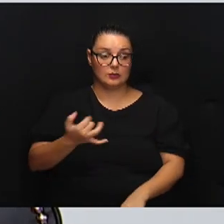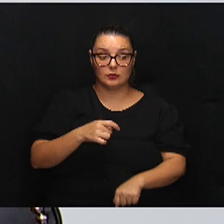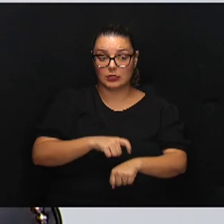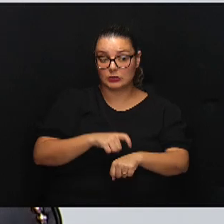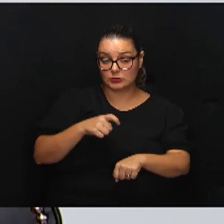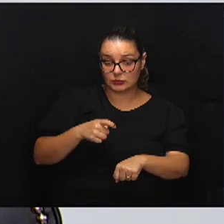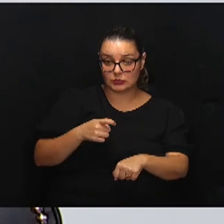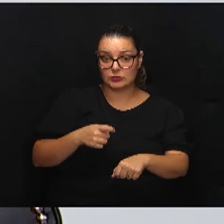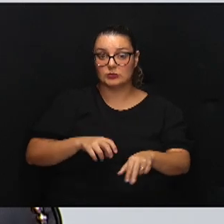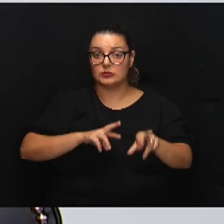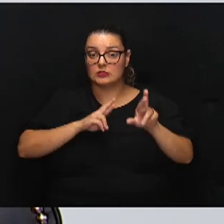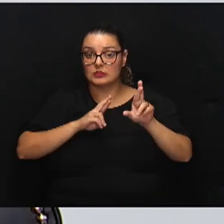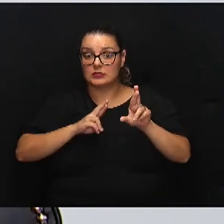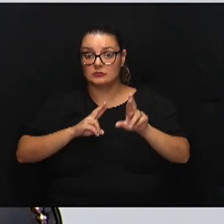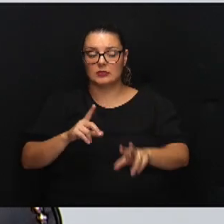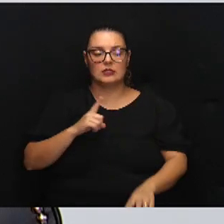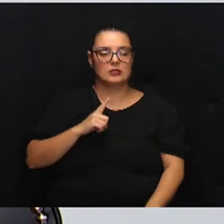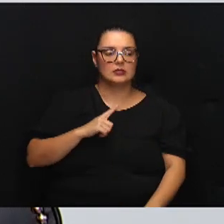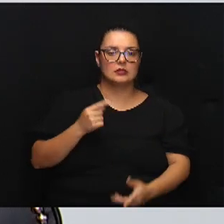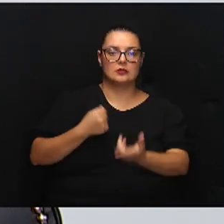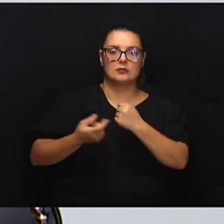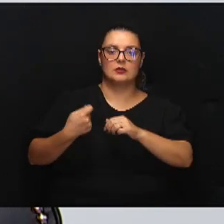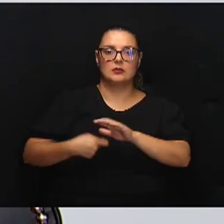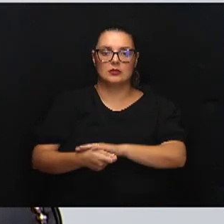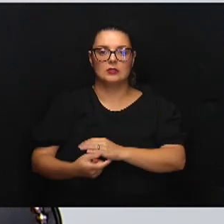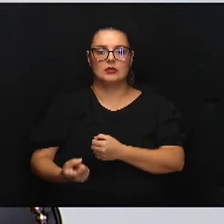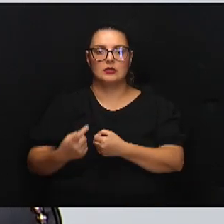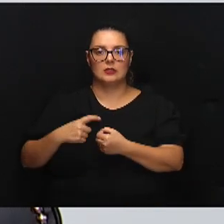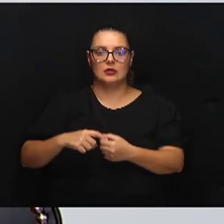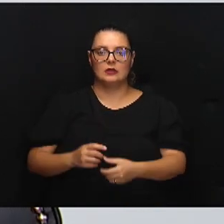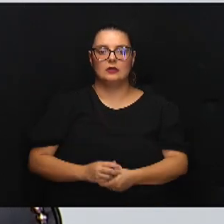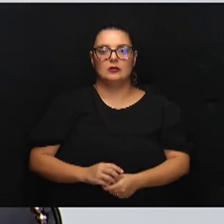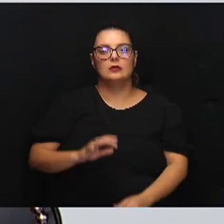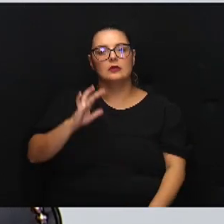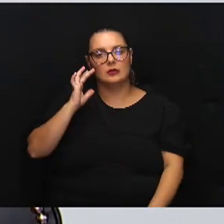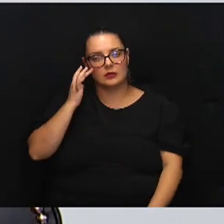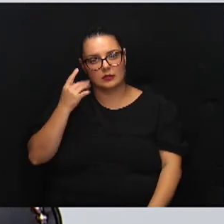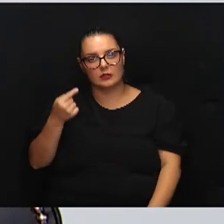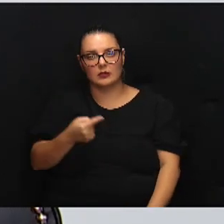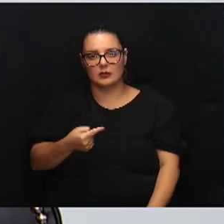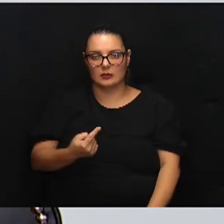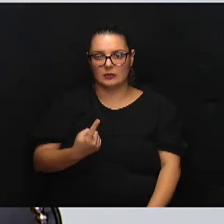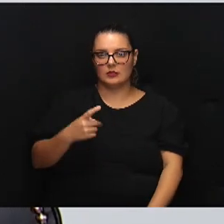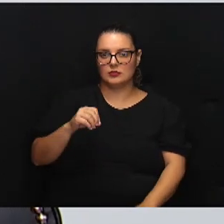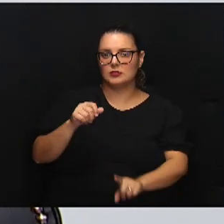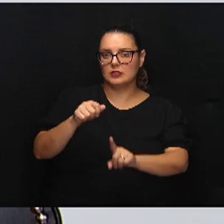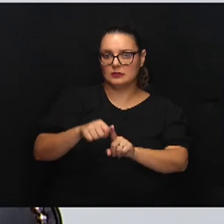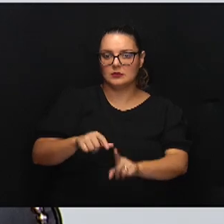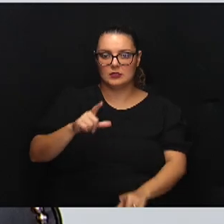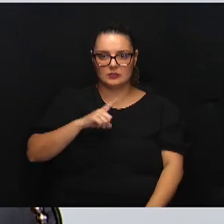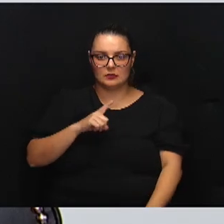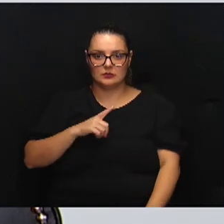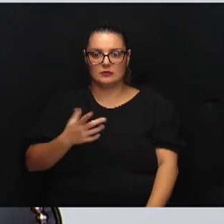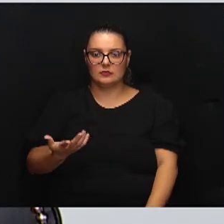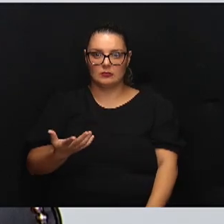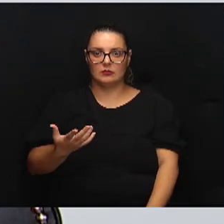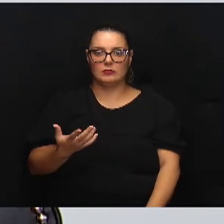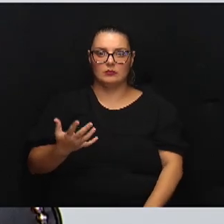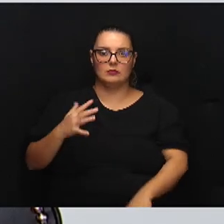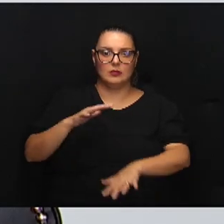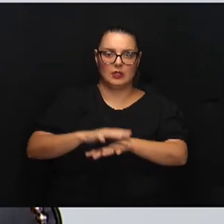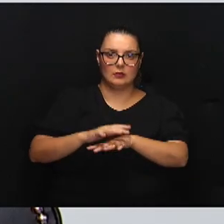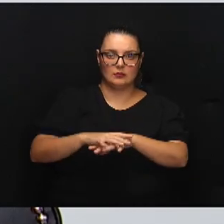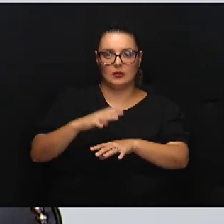você espera já ter esse investimento de volta? Eu acho que em menos de 10 meses. Pelo meu